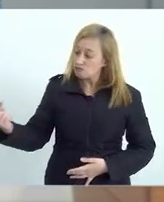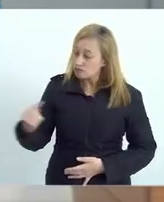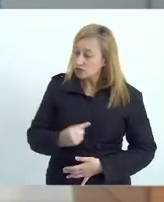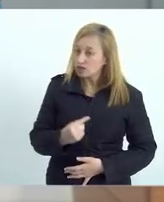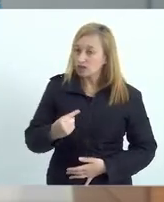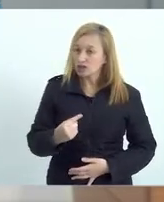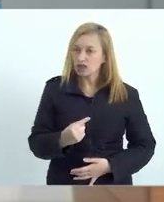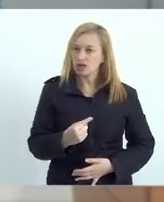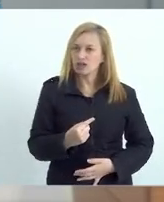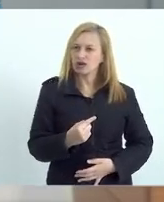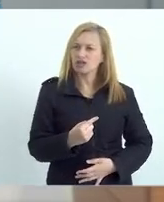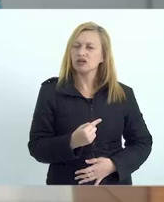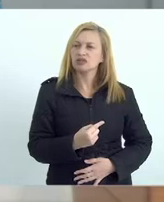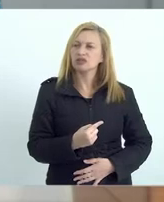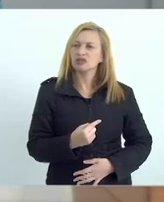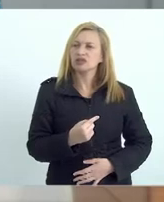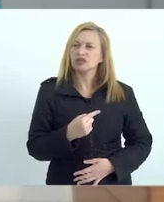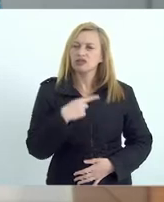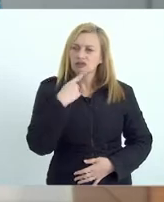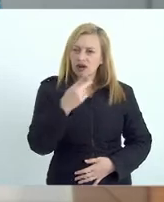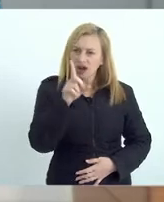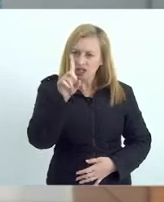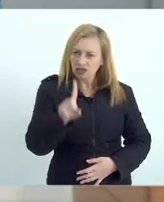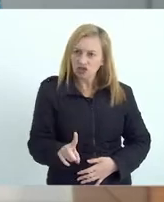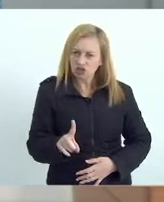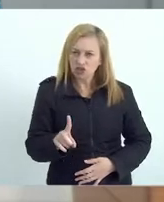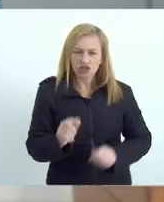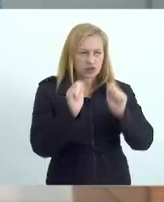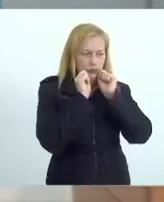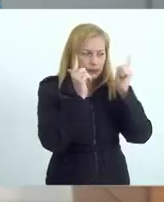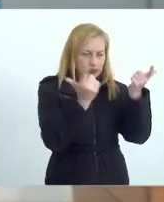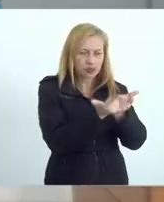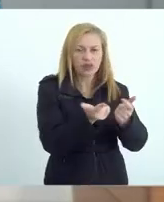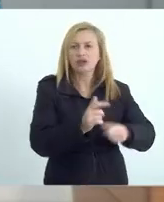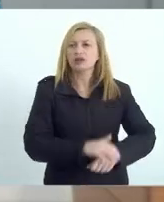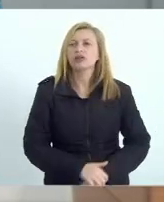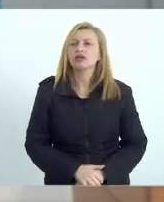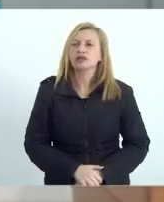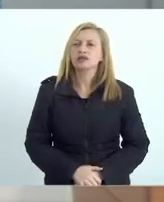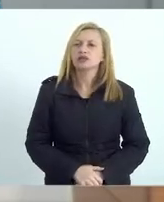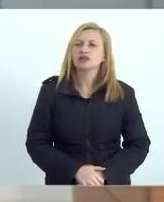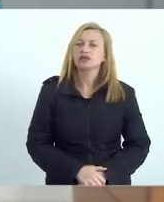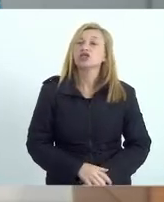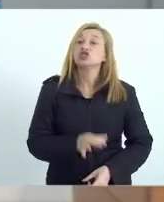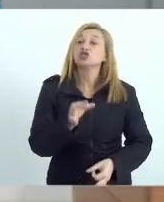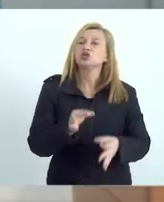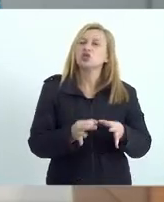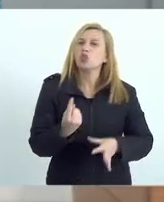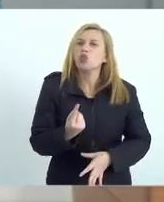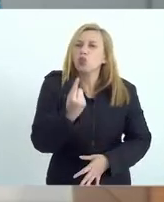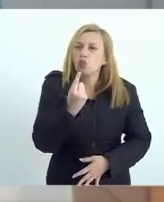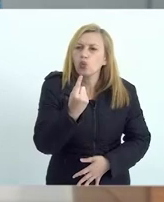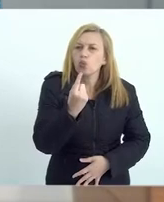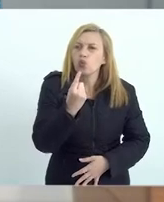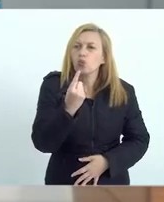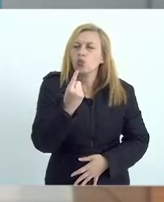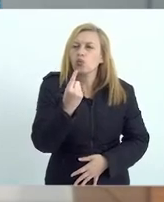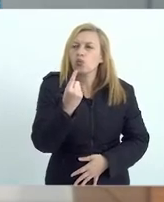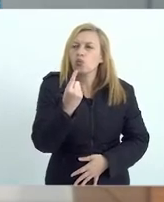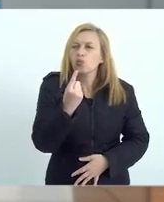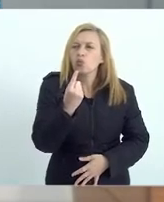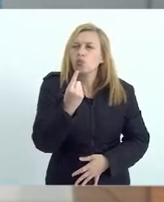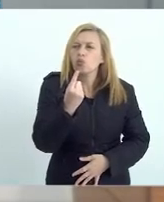rende reivindicar na porta da Assembleia Legislativa que ele justifique um padre que ele